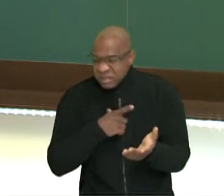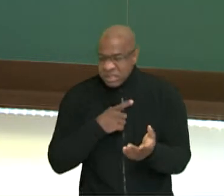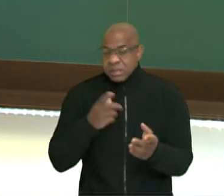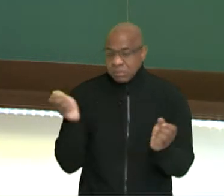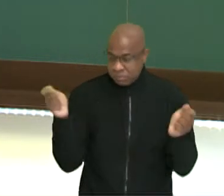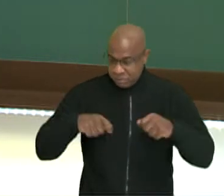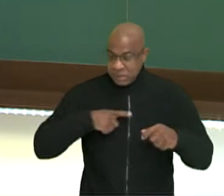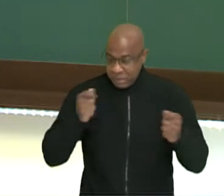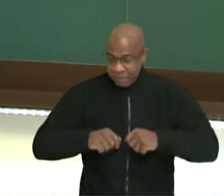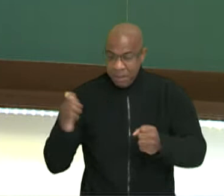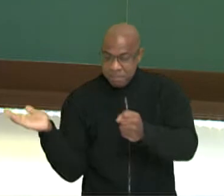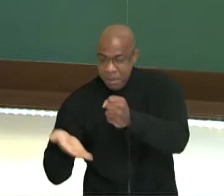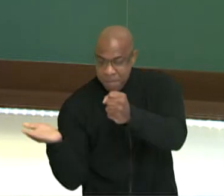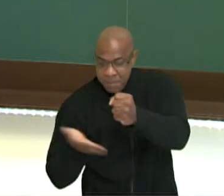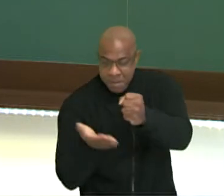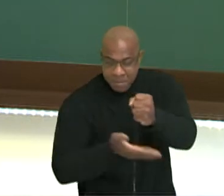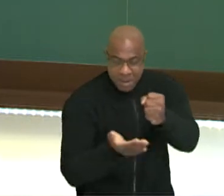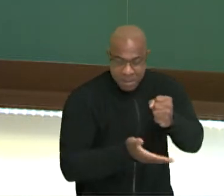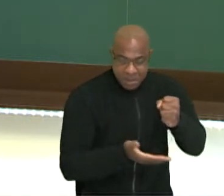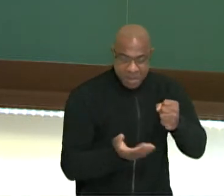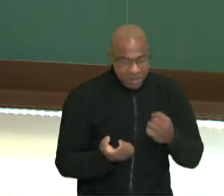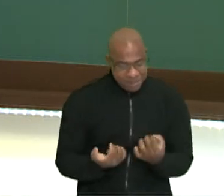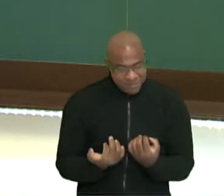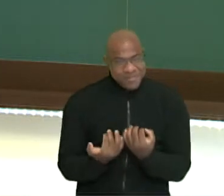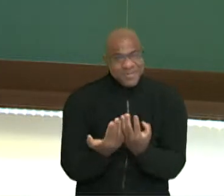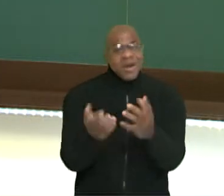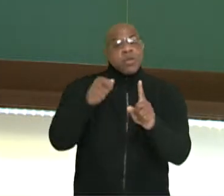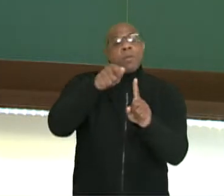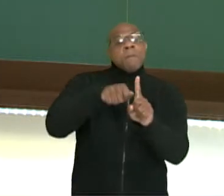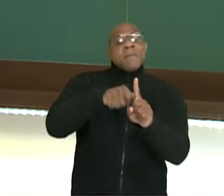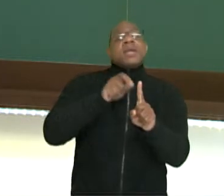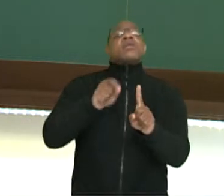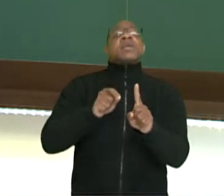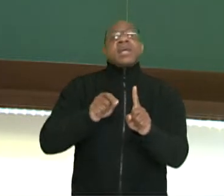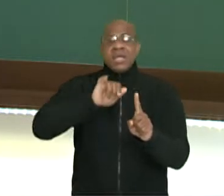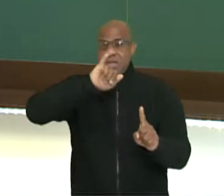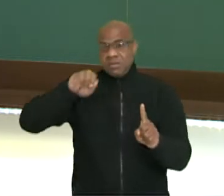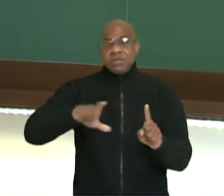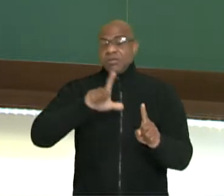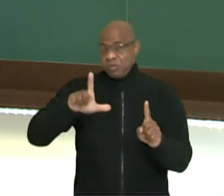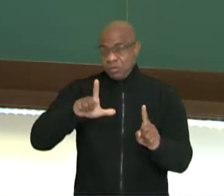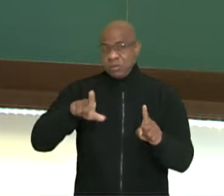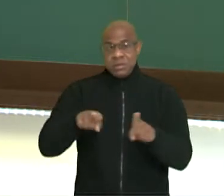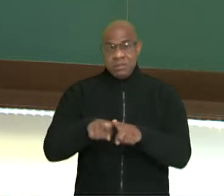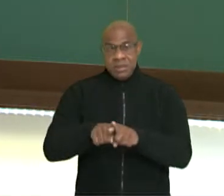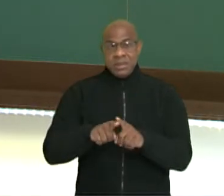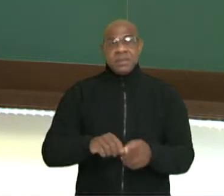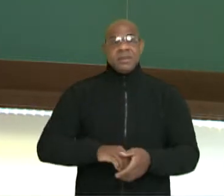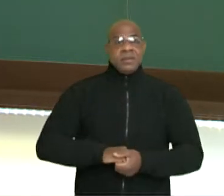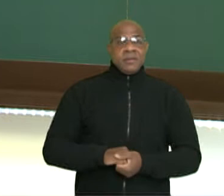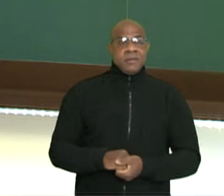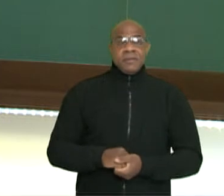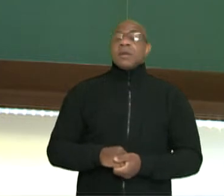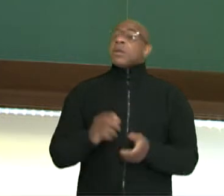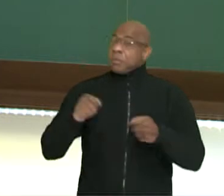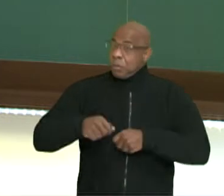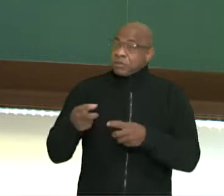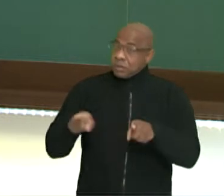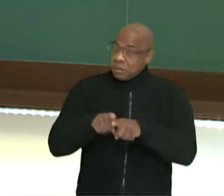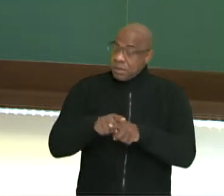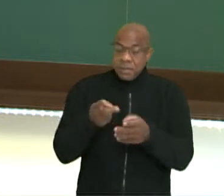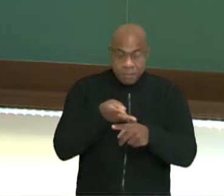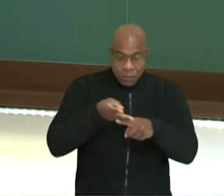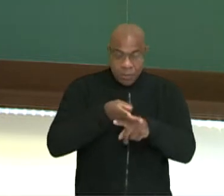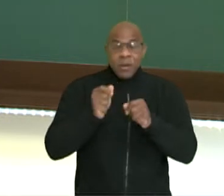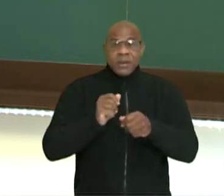você quiser saber qual alimento está na safra deste mês, você pode buscar na internet. Procura lá, calendário de safra,